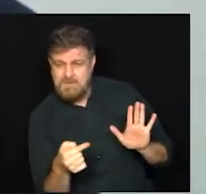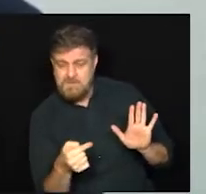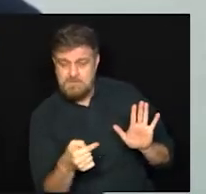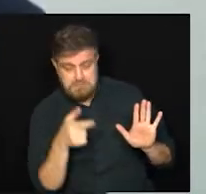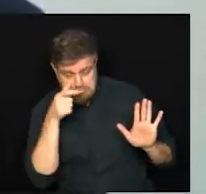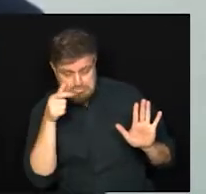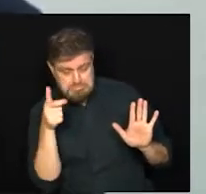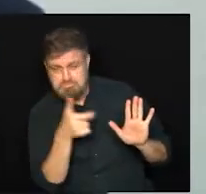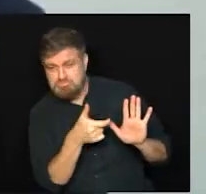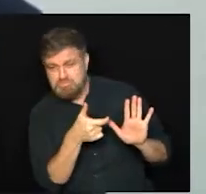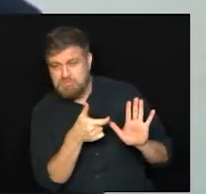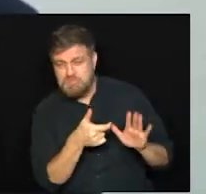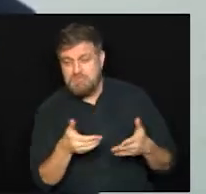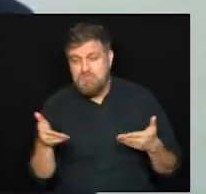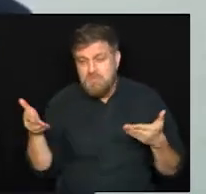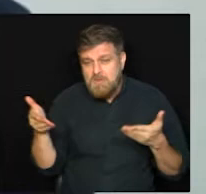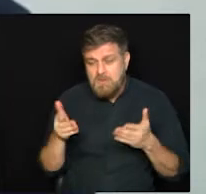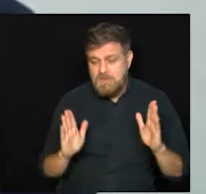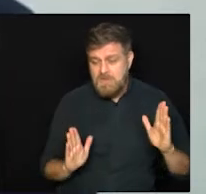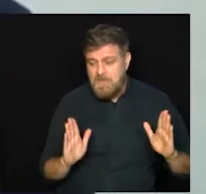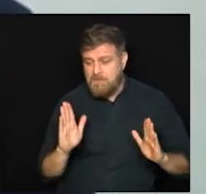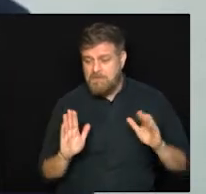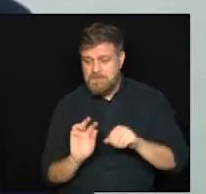interessante, porém agora, na pandemia,